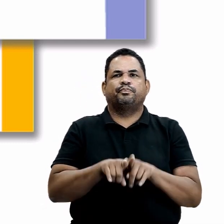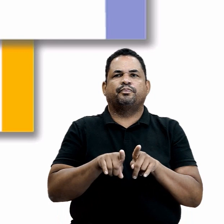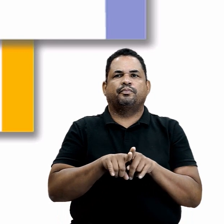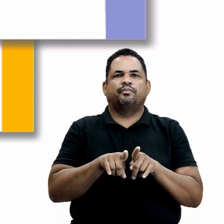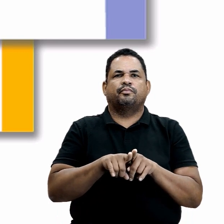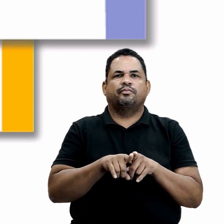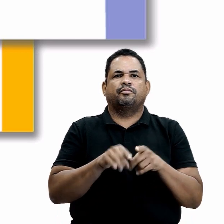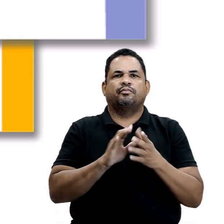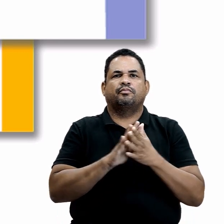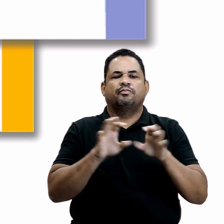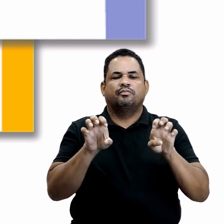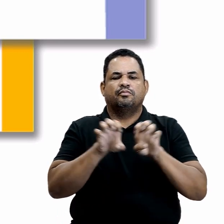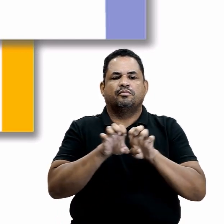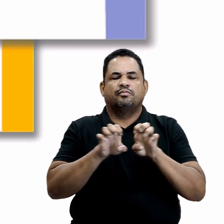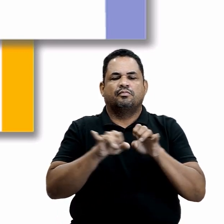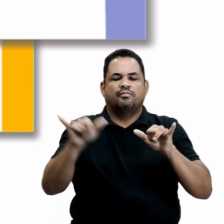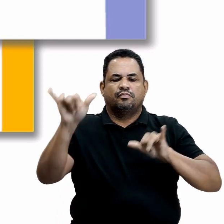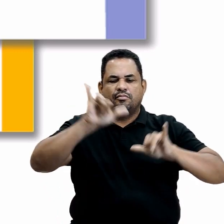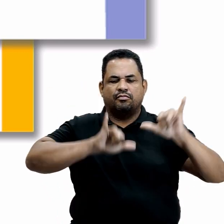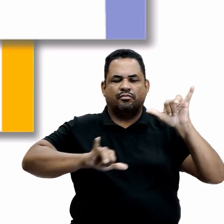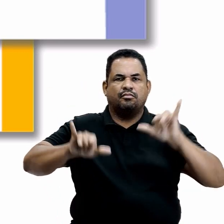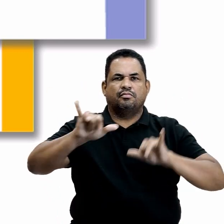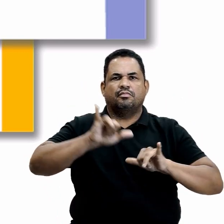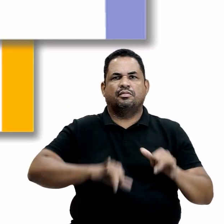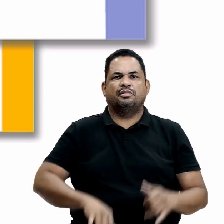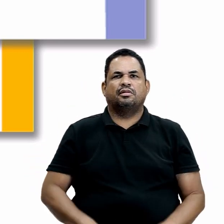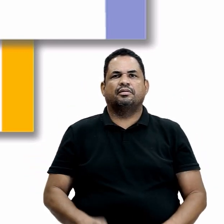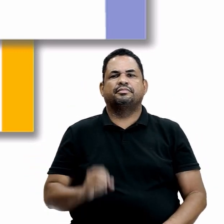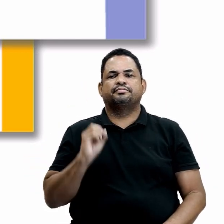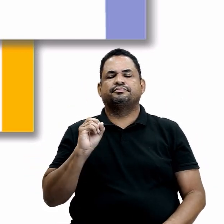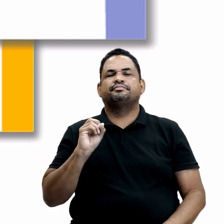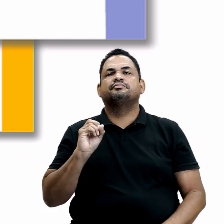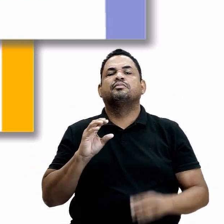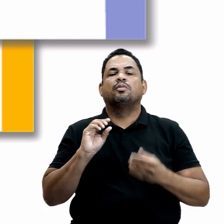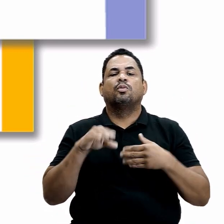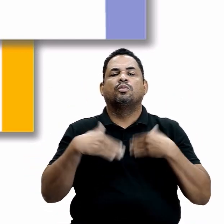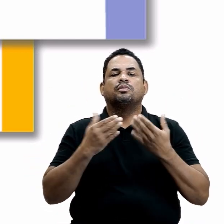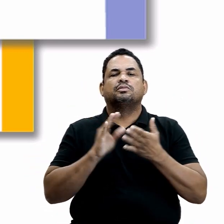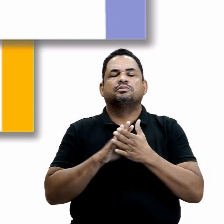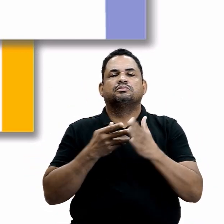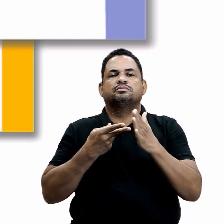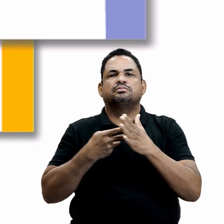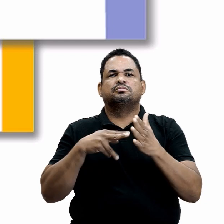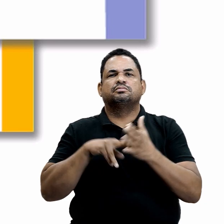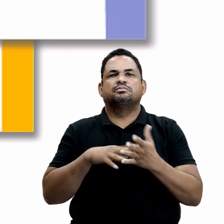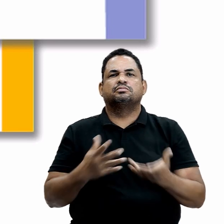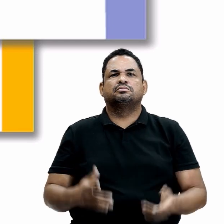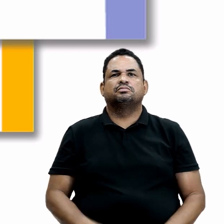as equações, a equação química. O que significa uma equação química?